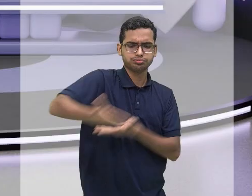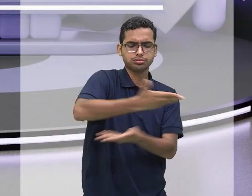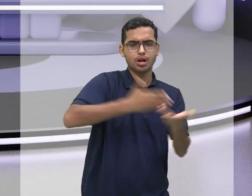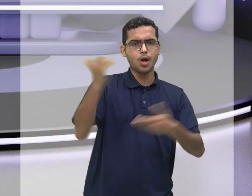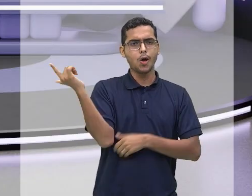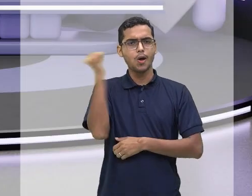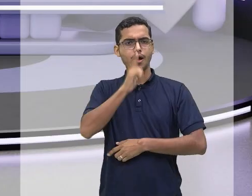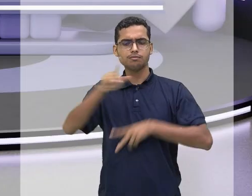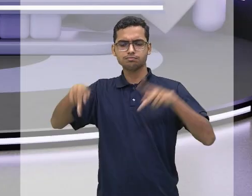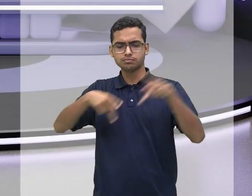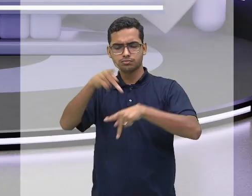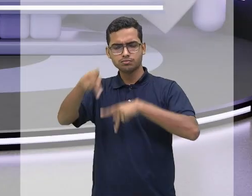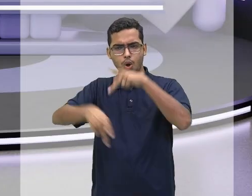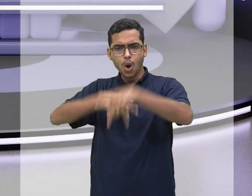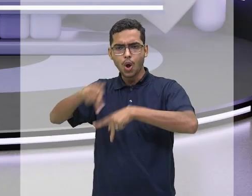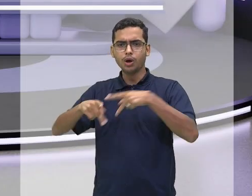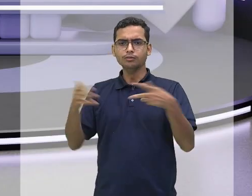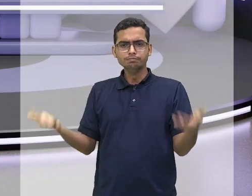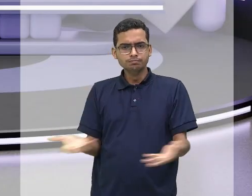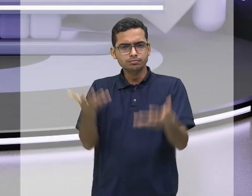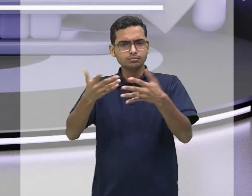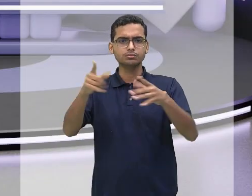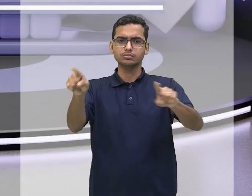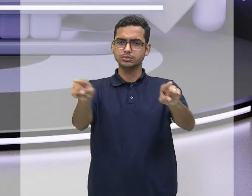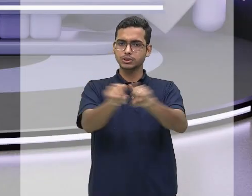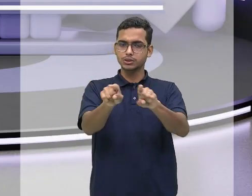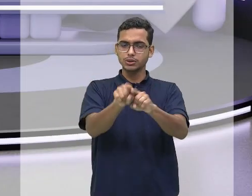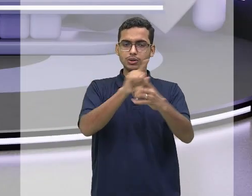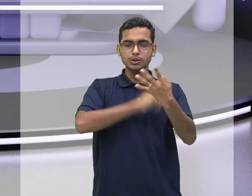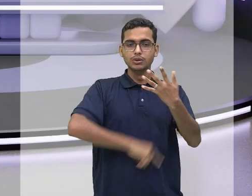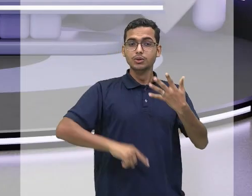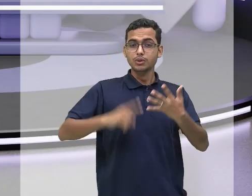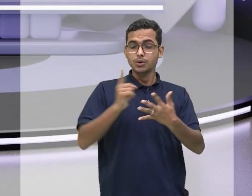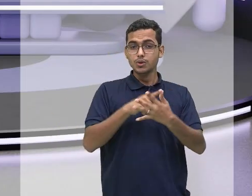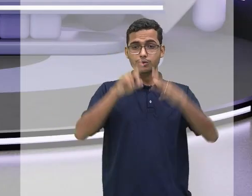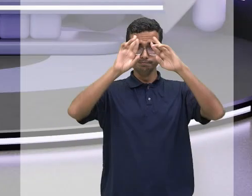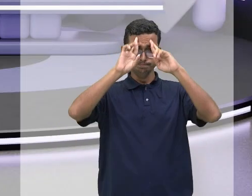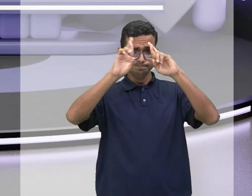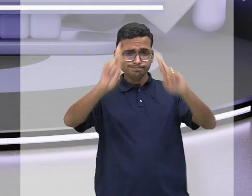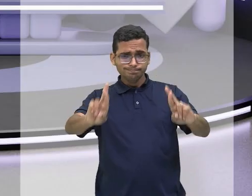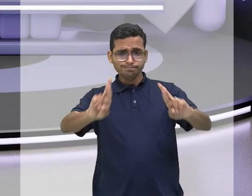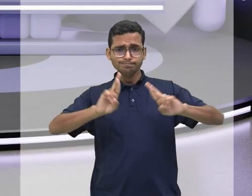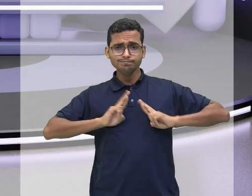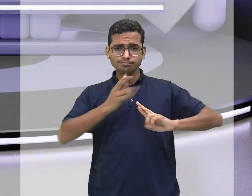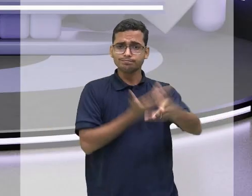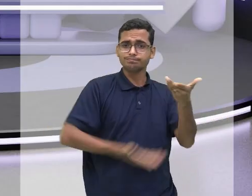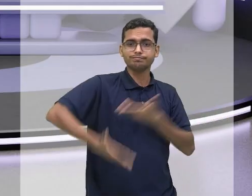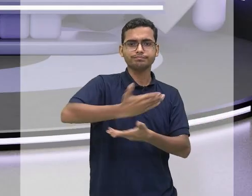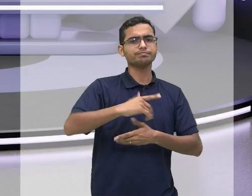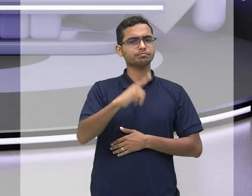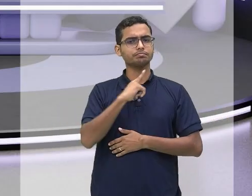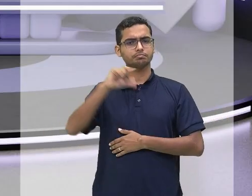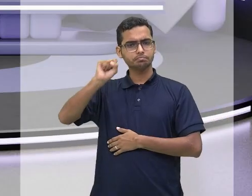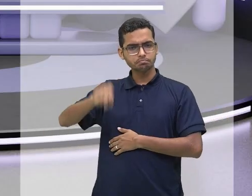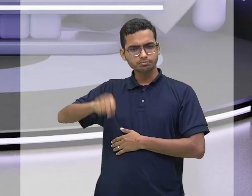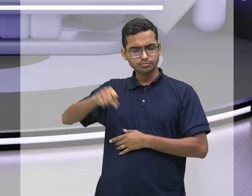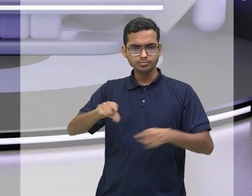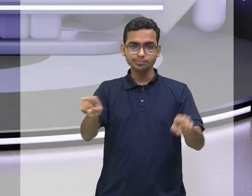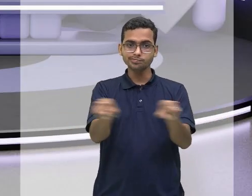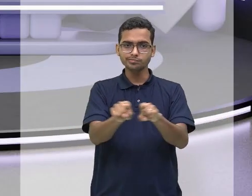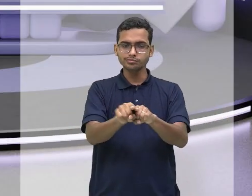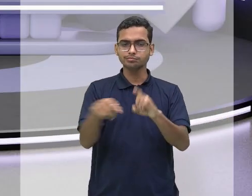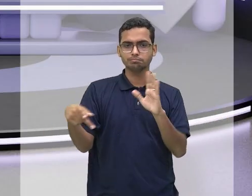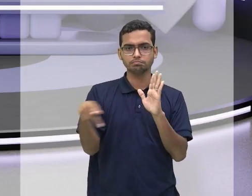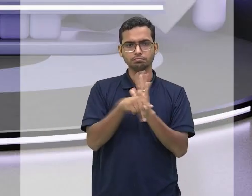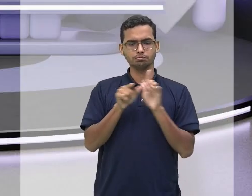povos. E também os valores como respeito. O que é o respeito? Quando a gente pensa em respeito, é uma resposta àquilo que a gente